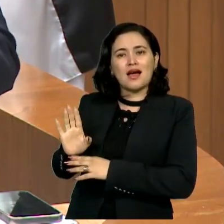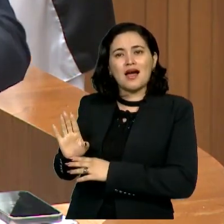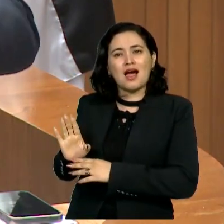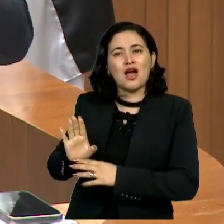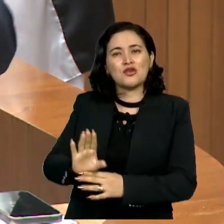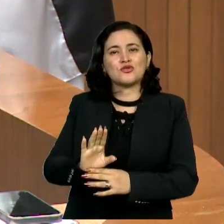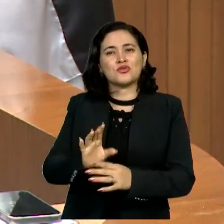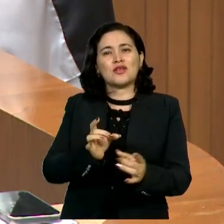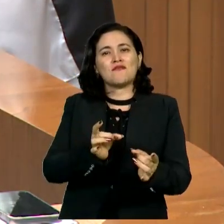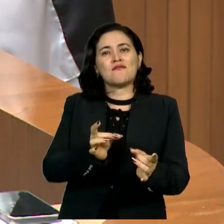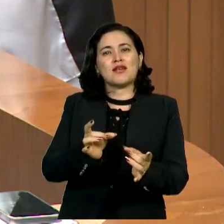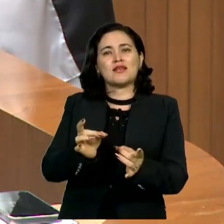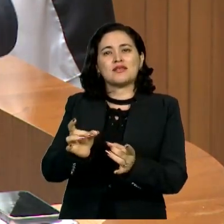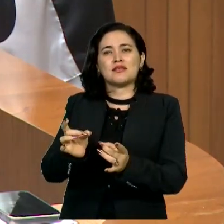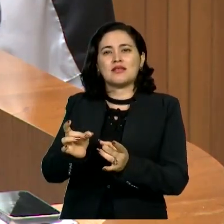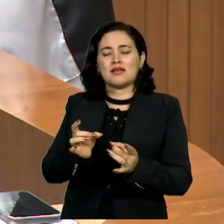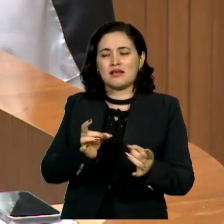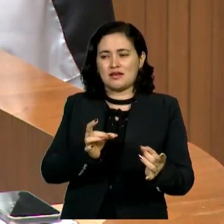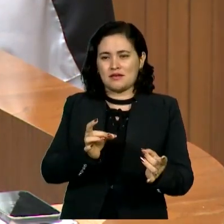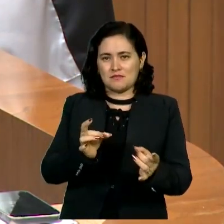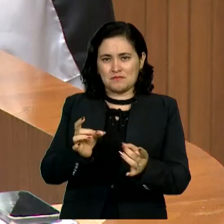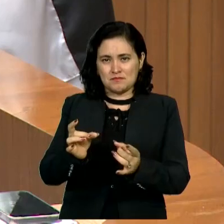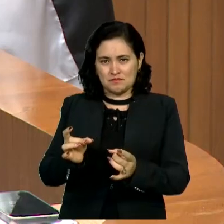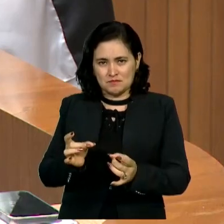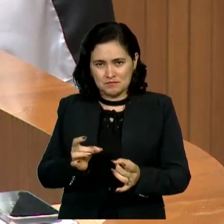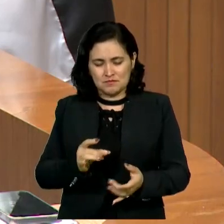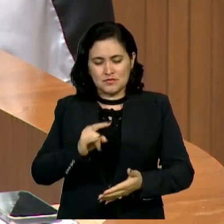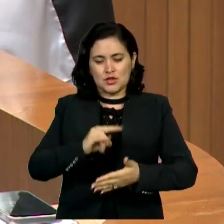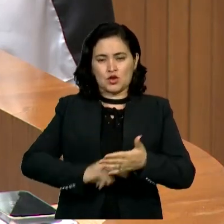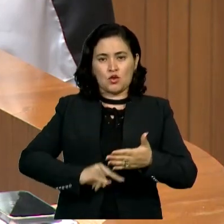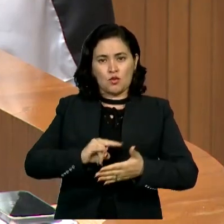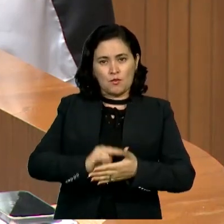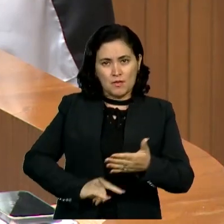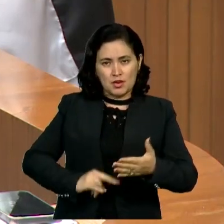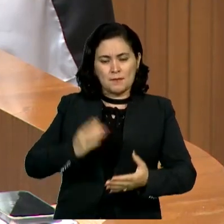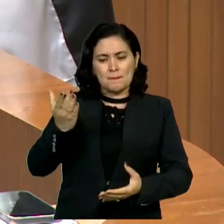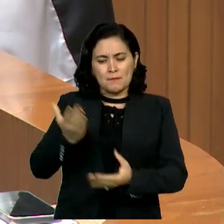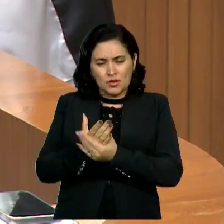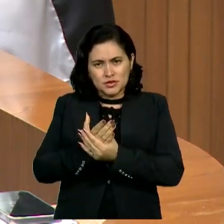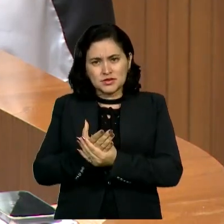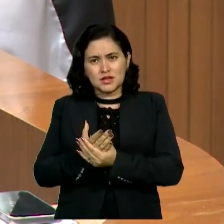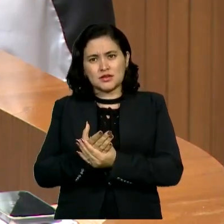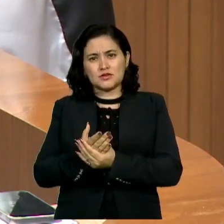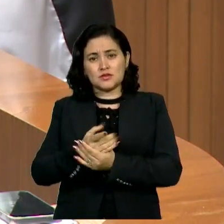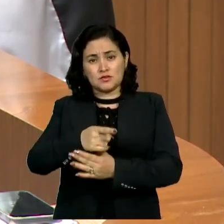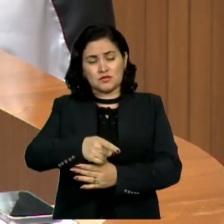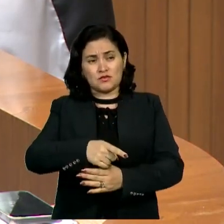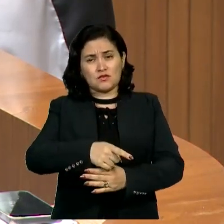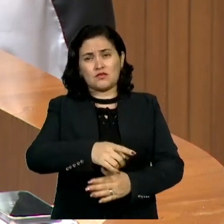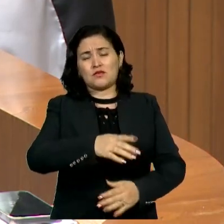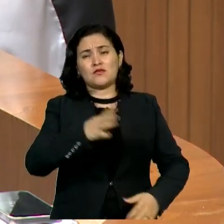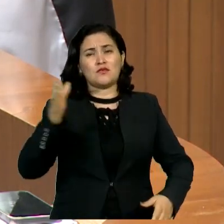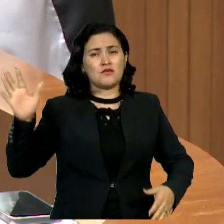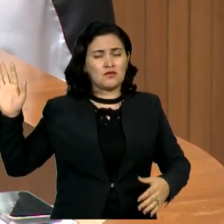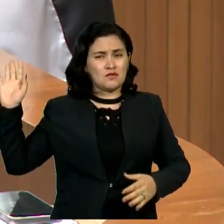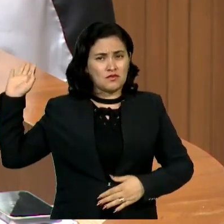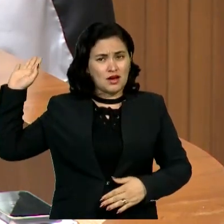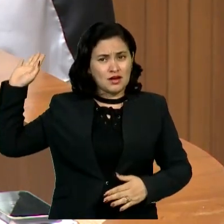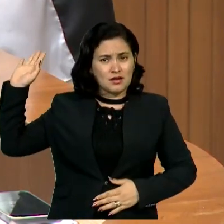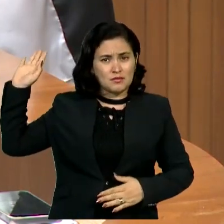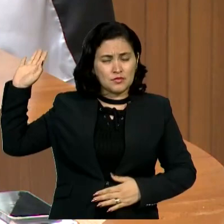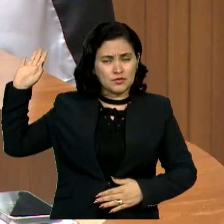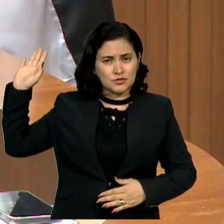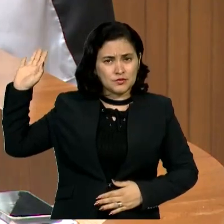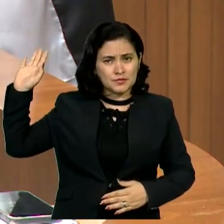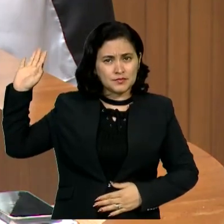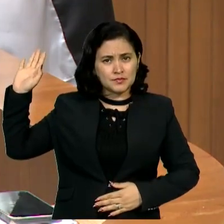venda de decisão e venda de processo para os bandidos. E um presidente da